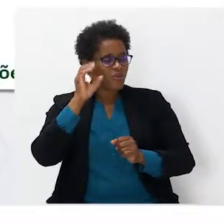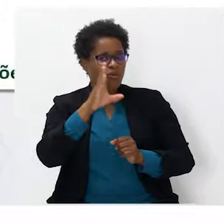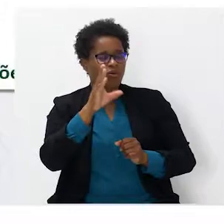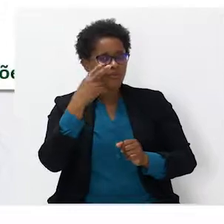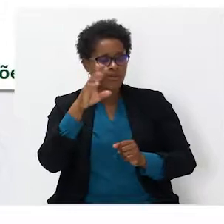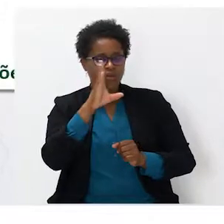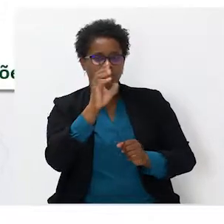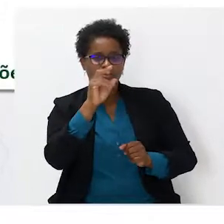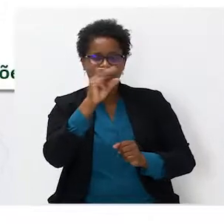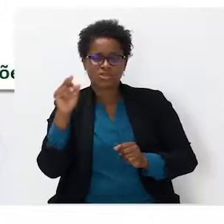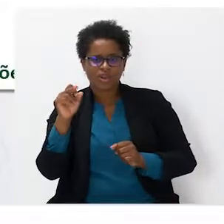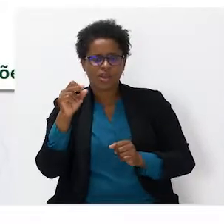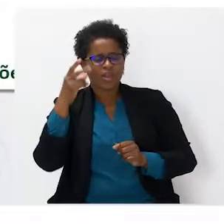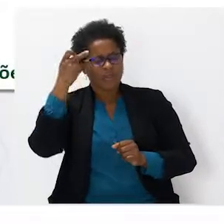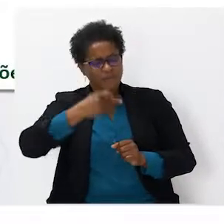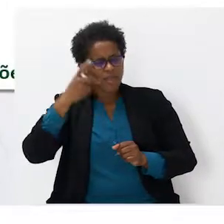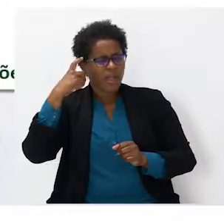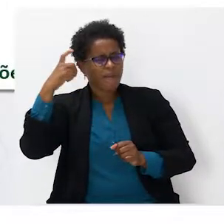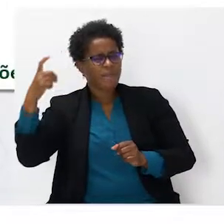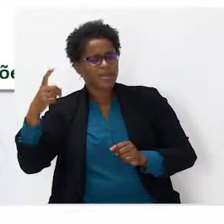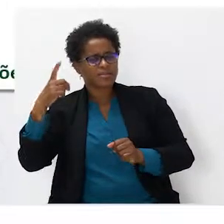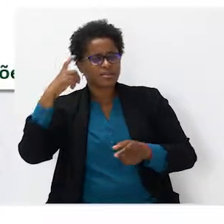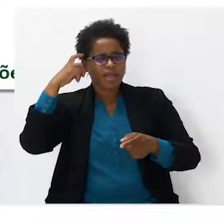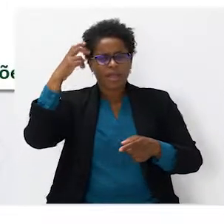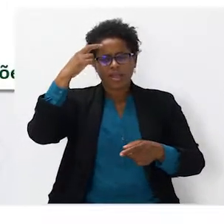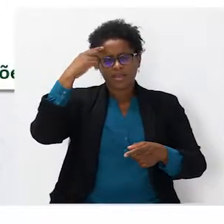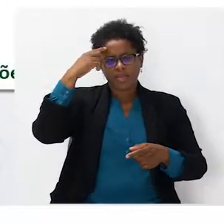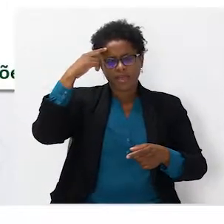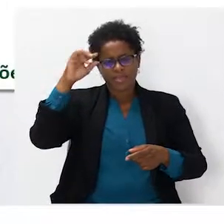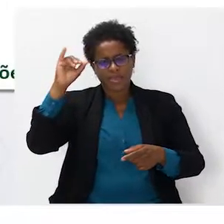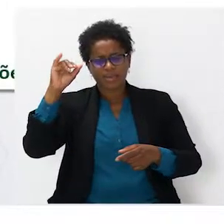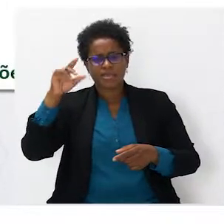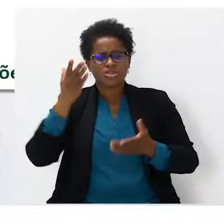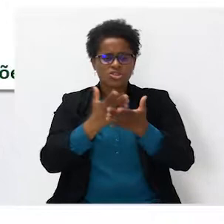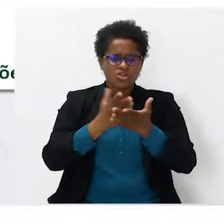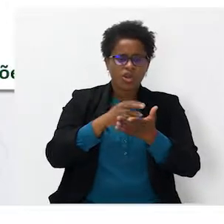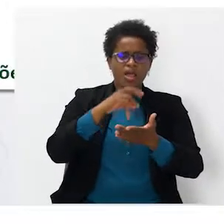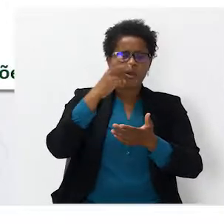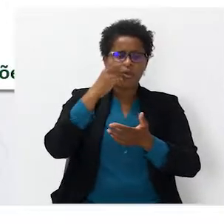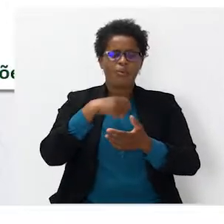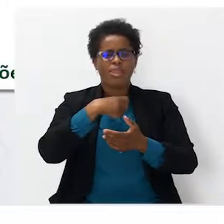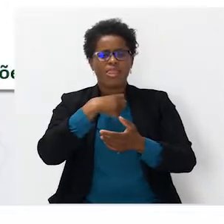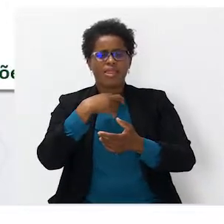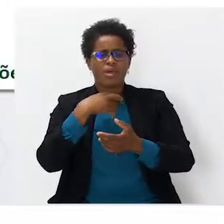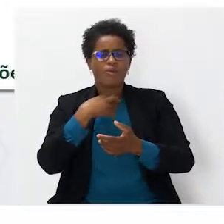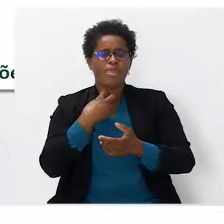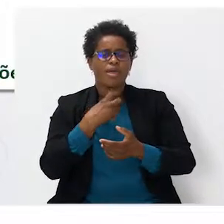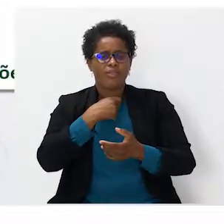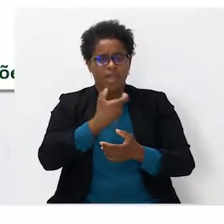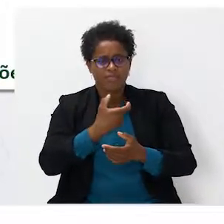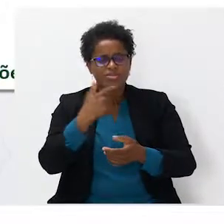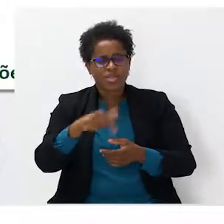e ficou a pensar na ideia. Na escola do neto estavam realmente